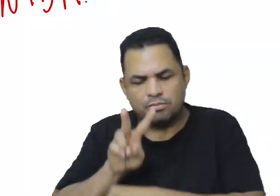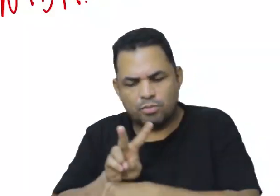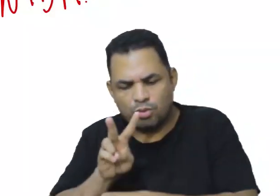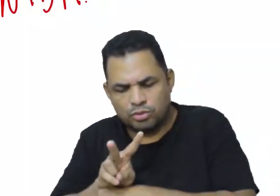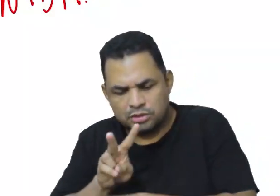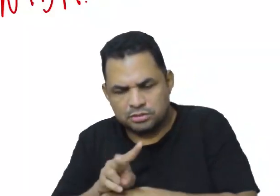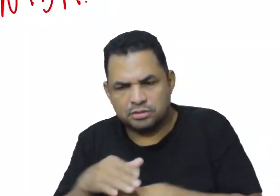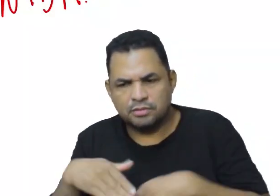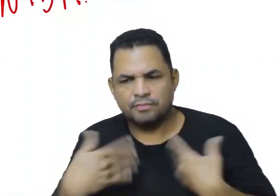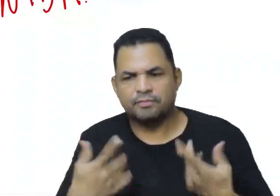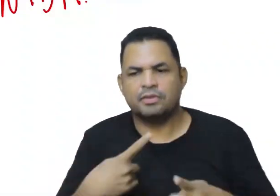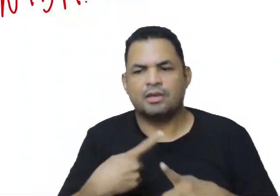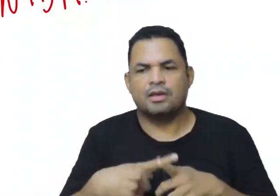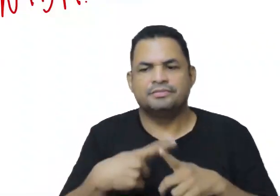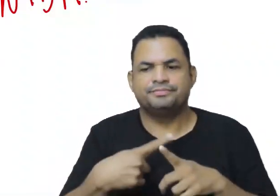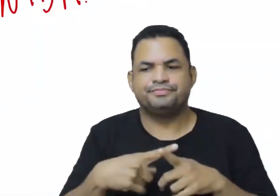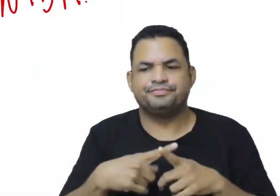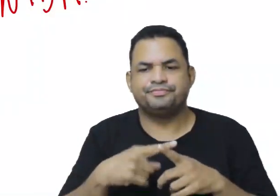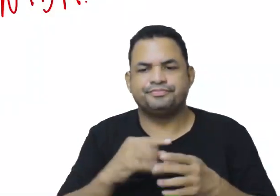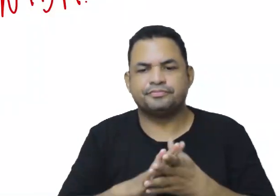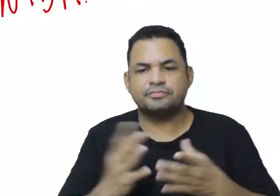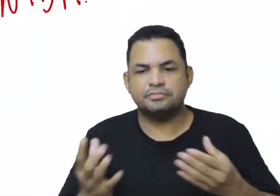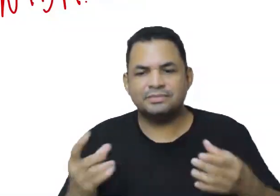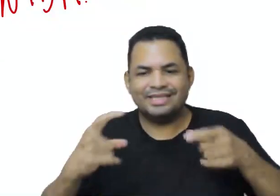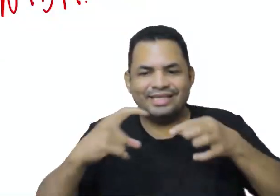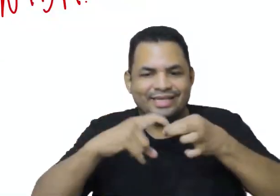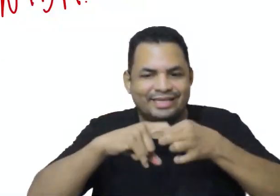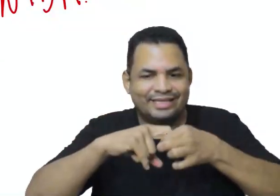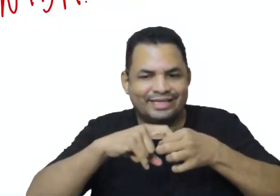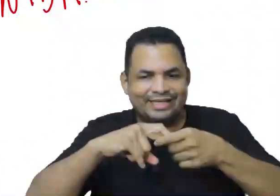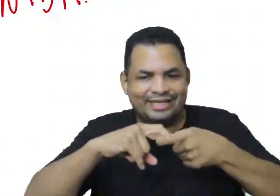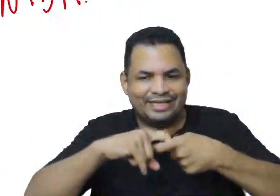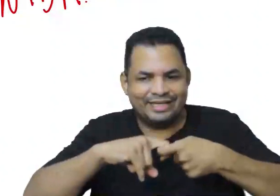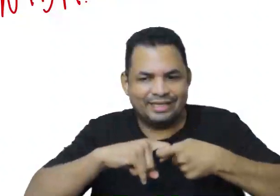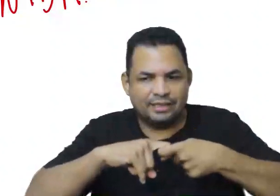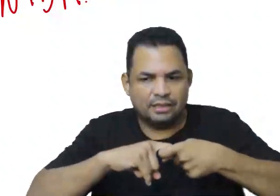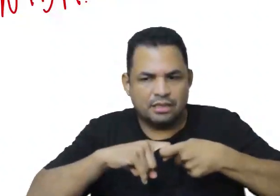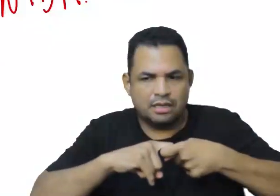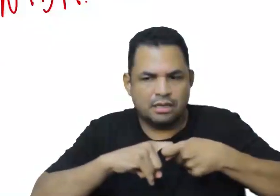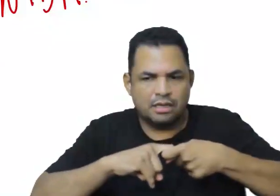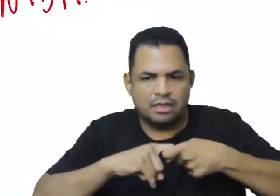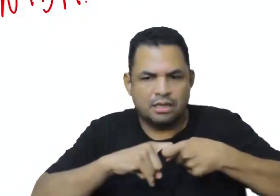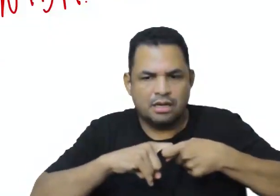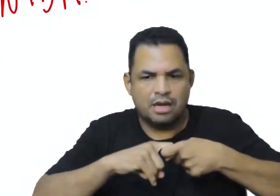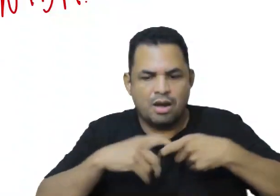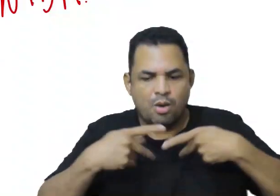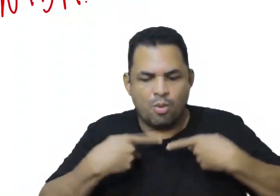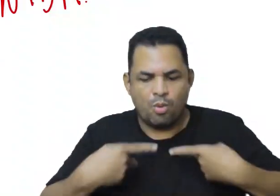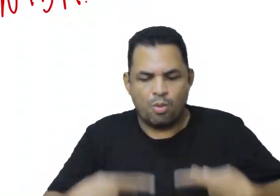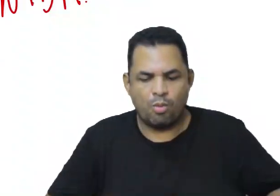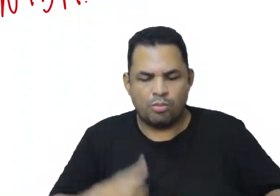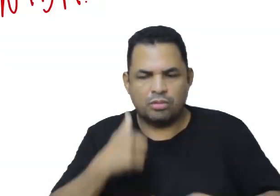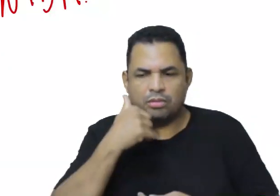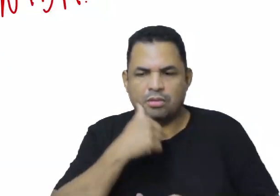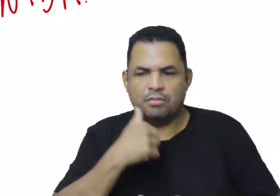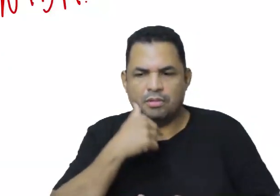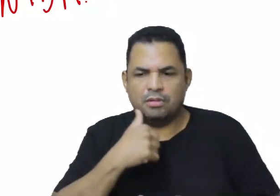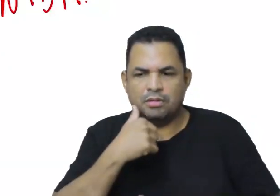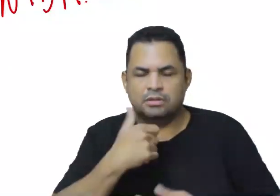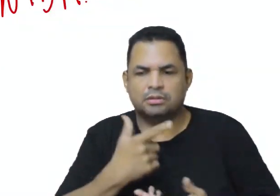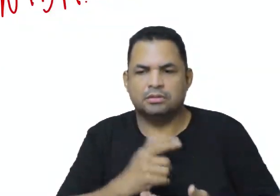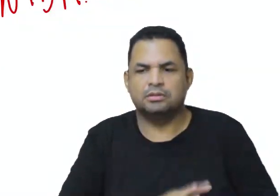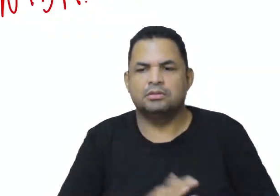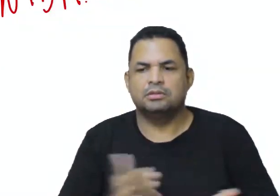ok? Porque agora ela está anexada ao corpo materno, né? Ao organismo materno. Isso